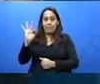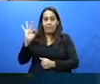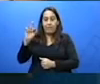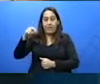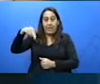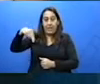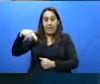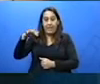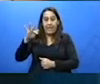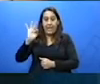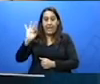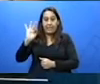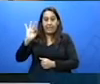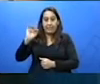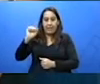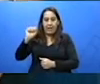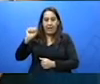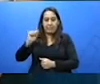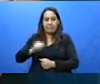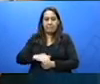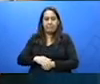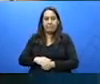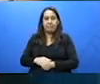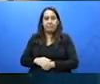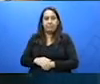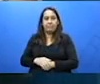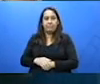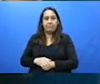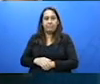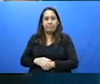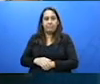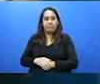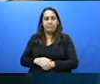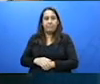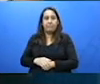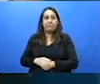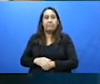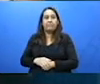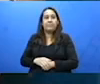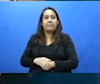o I e o N. Fan,